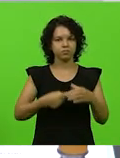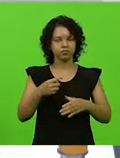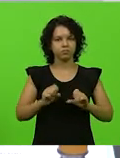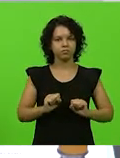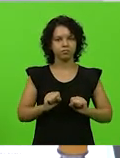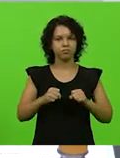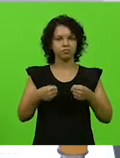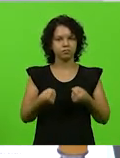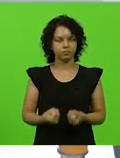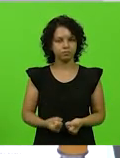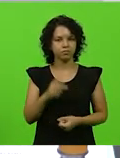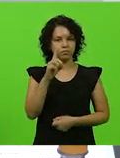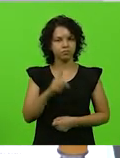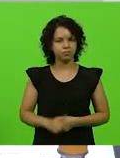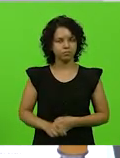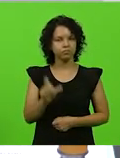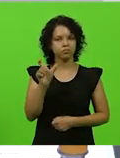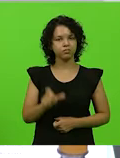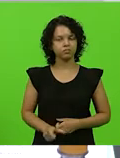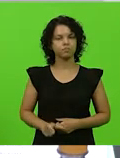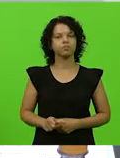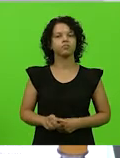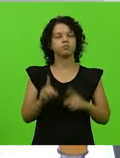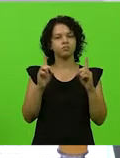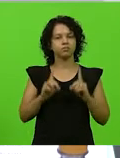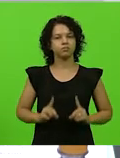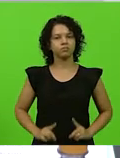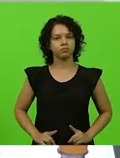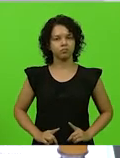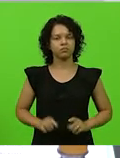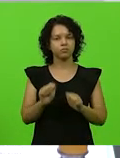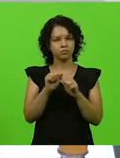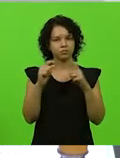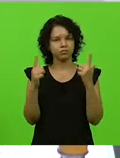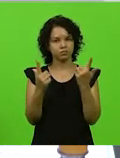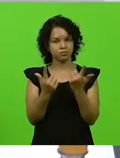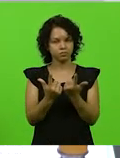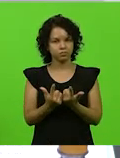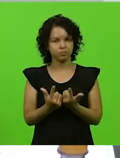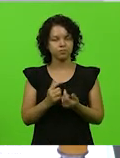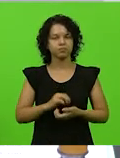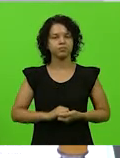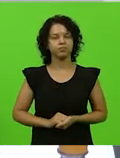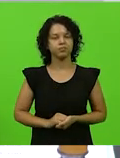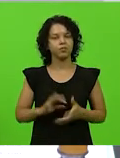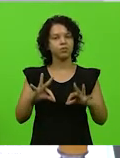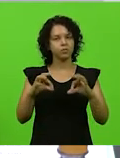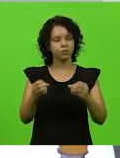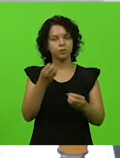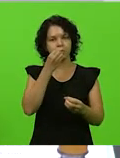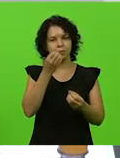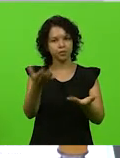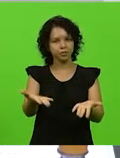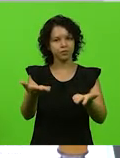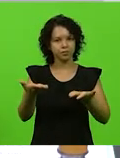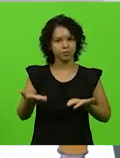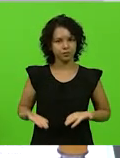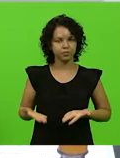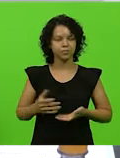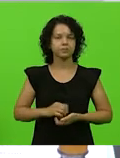dos direitos da pessoa com deficiência da Assembleia Legislativa de Santa Catarina sejam todos